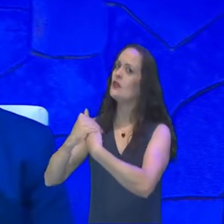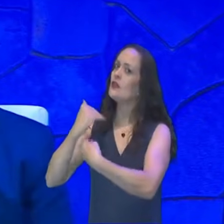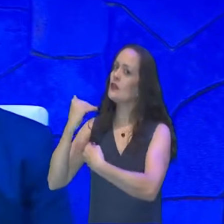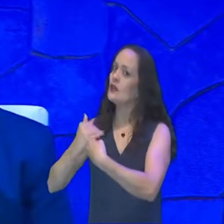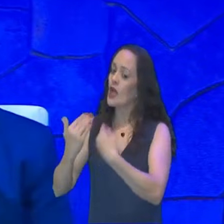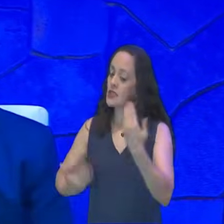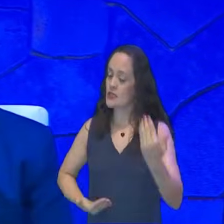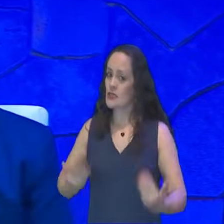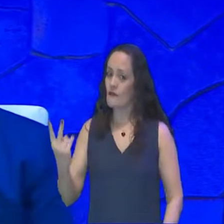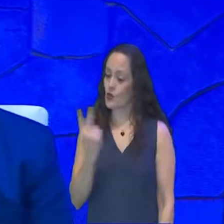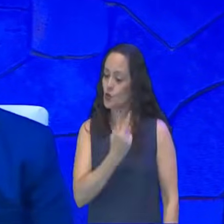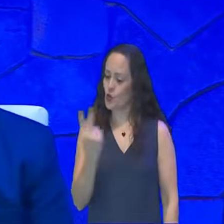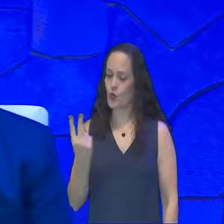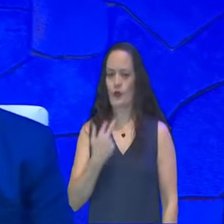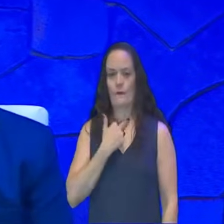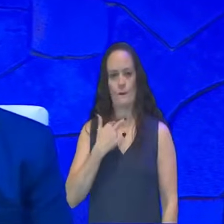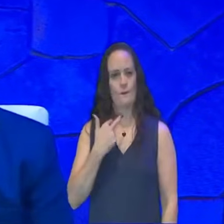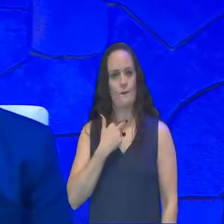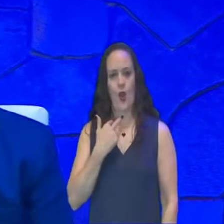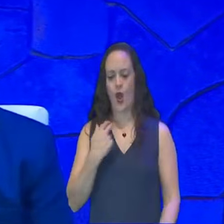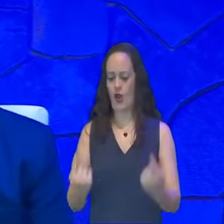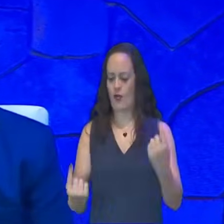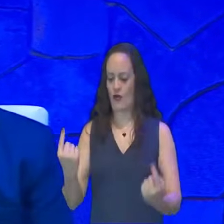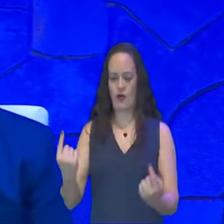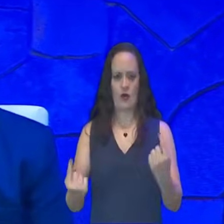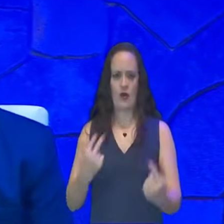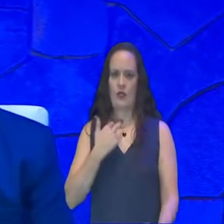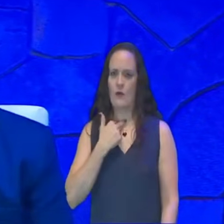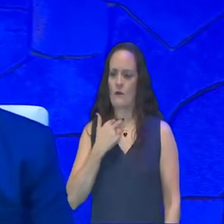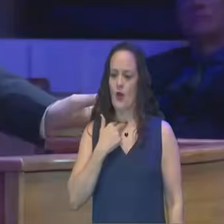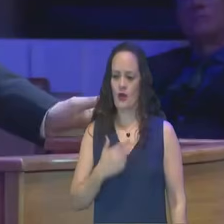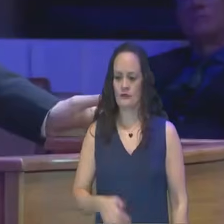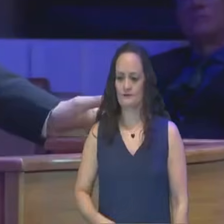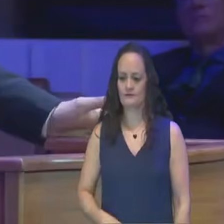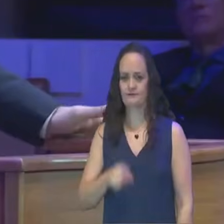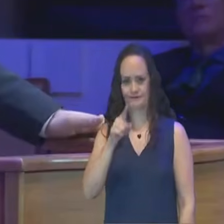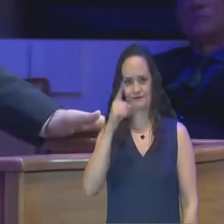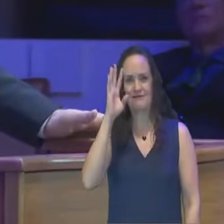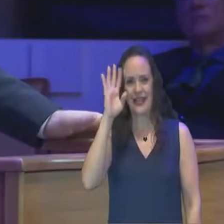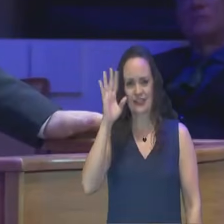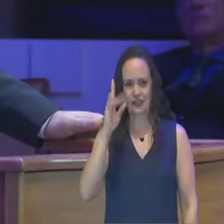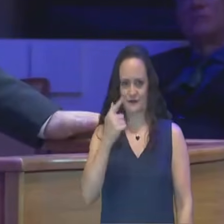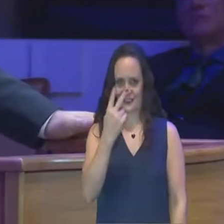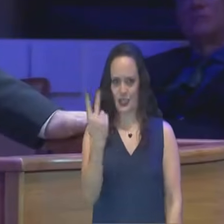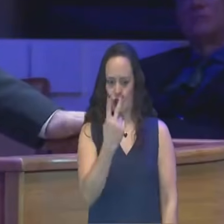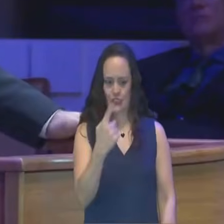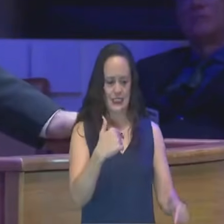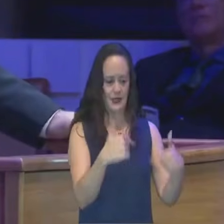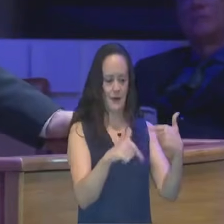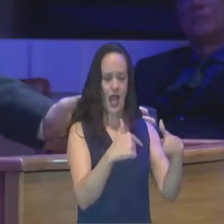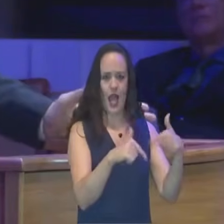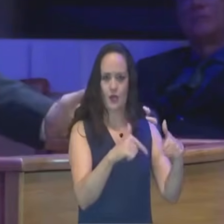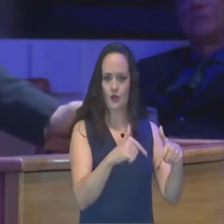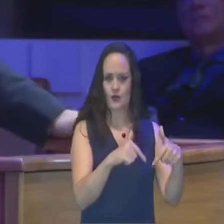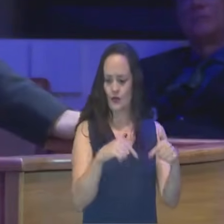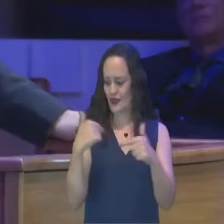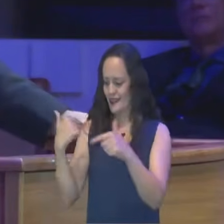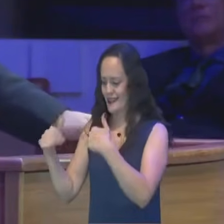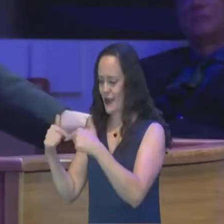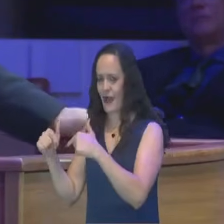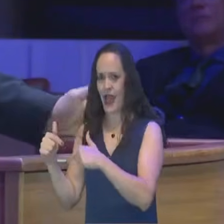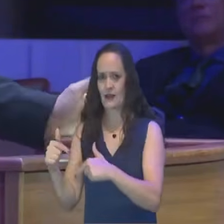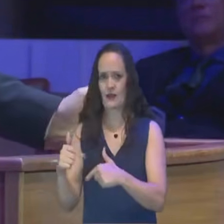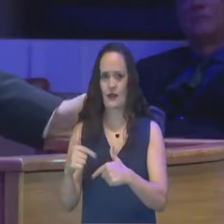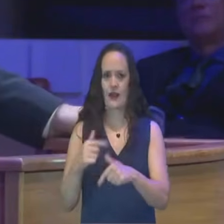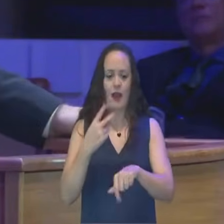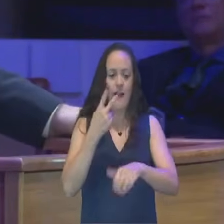senhores. Tal como se a gente estivesse trabalhando em 2 empregos CLT, com a mesma carga